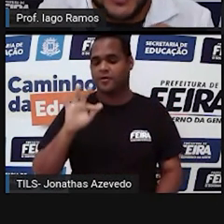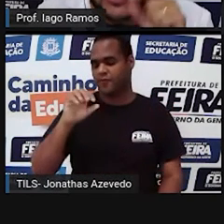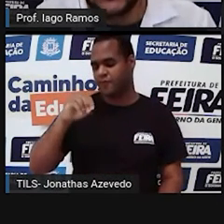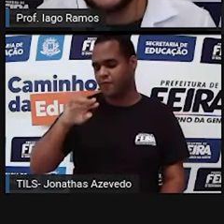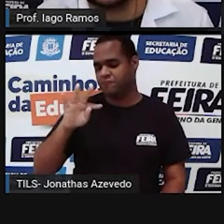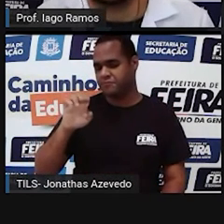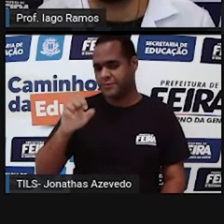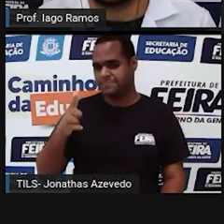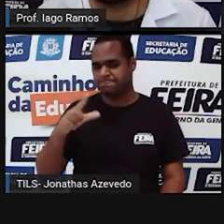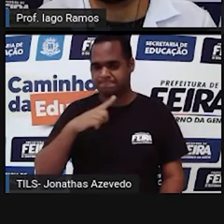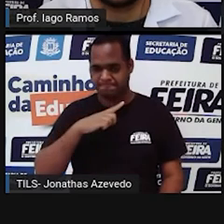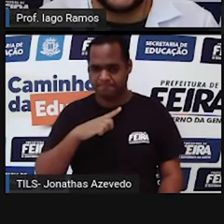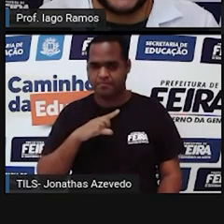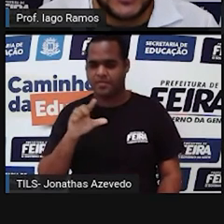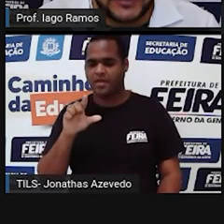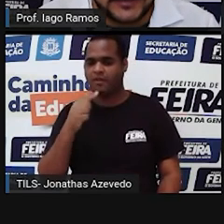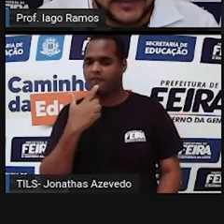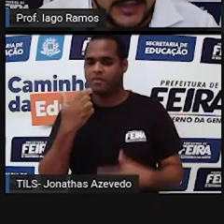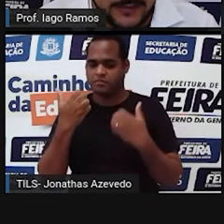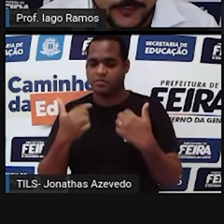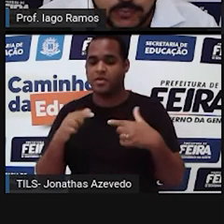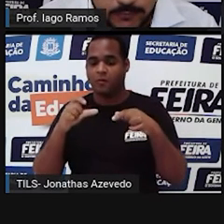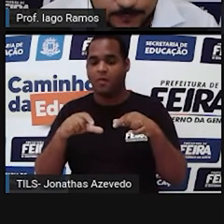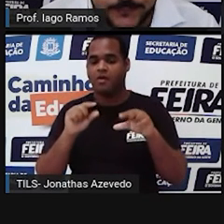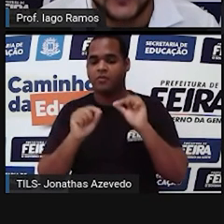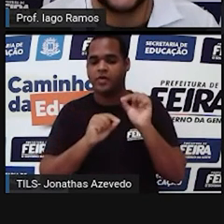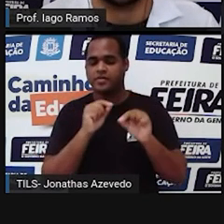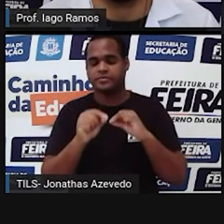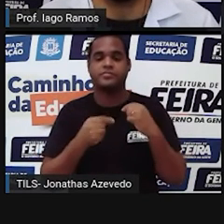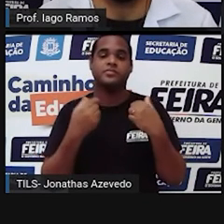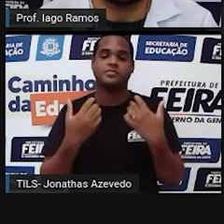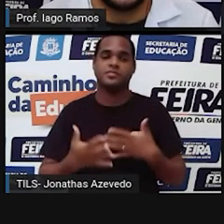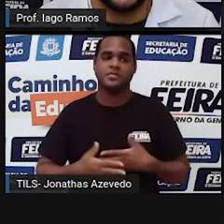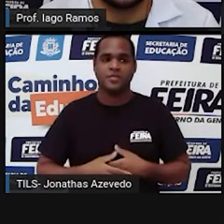lá embaixo, dizendo da onde foi retirado esse gráfico.